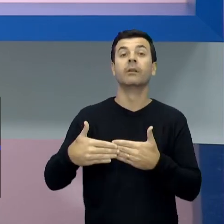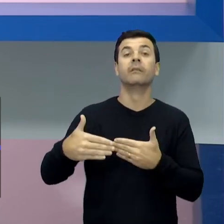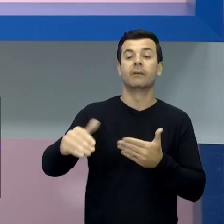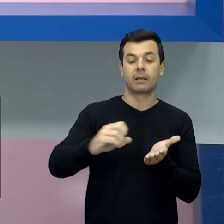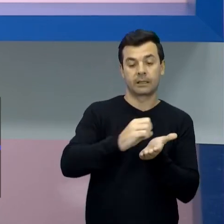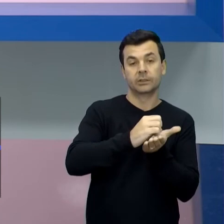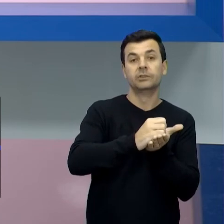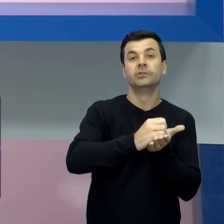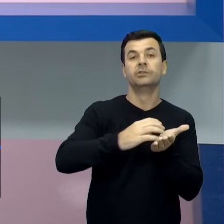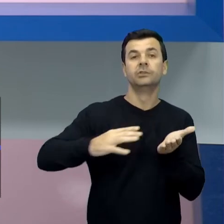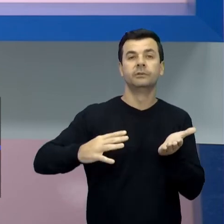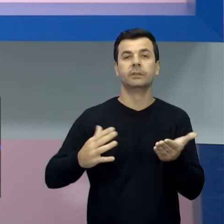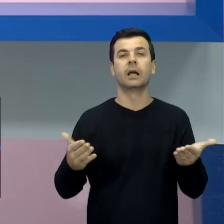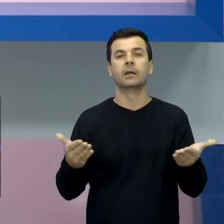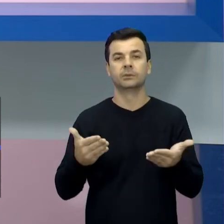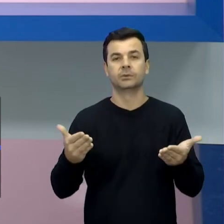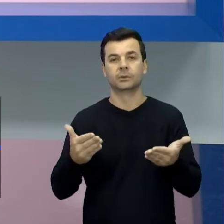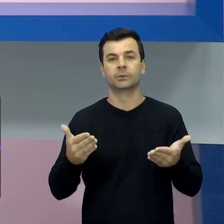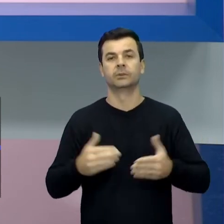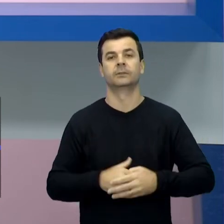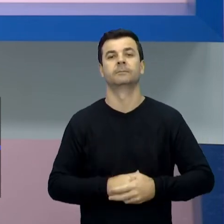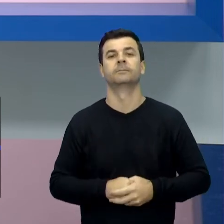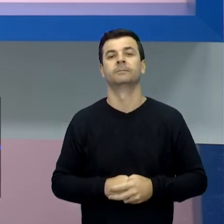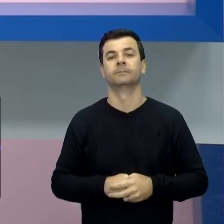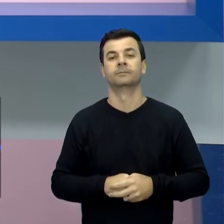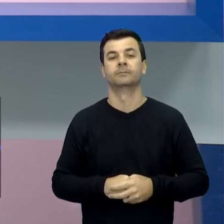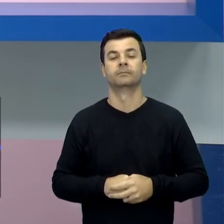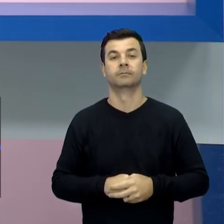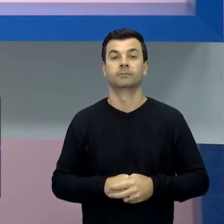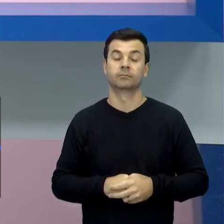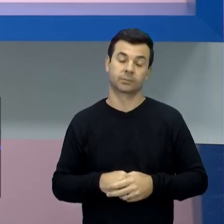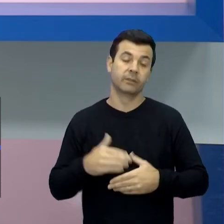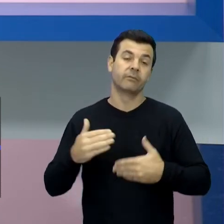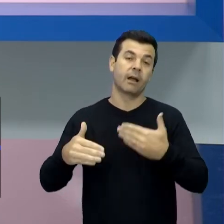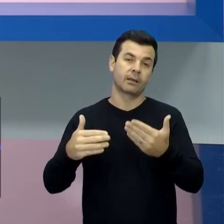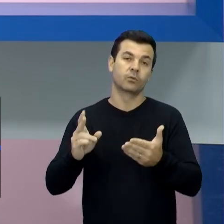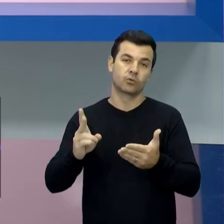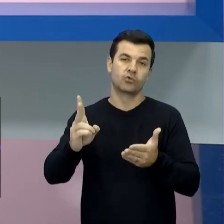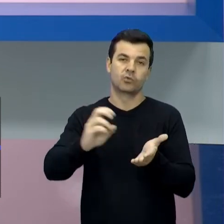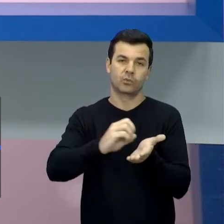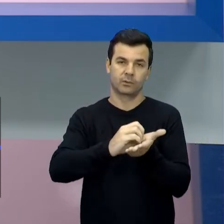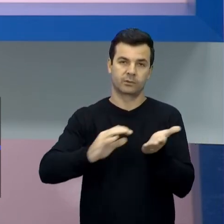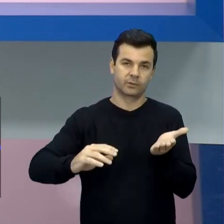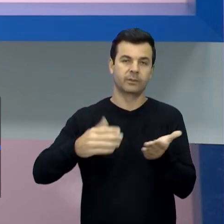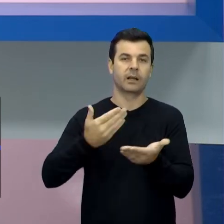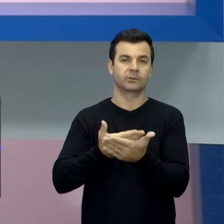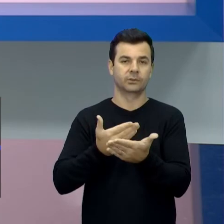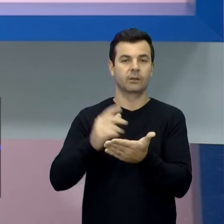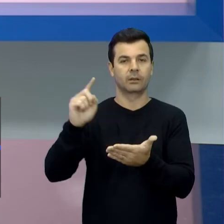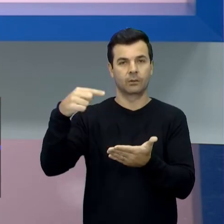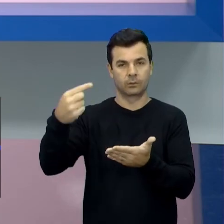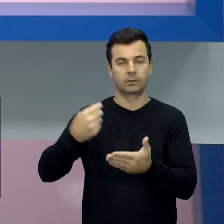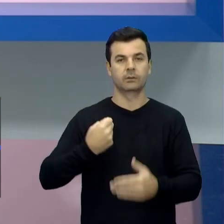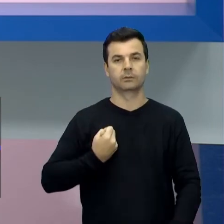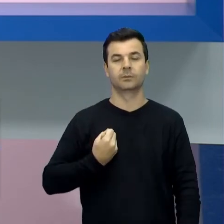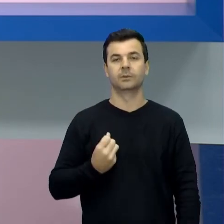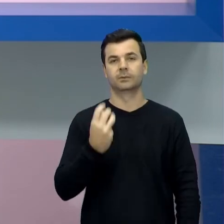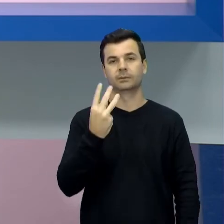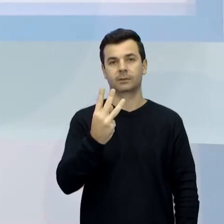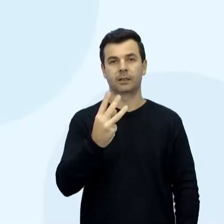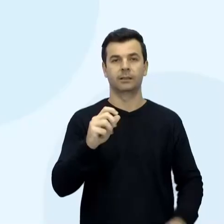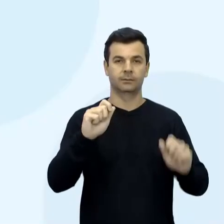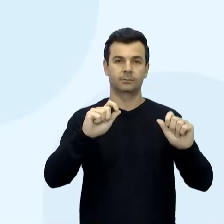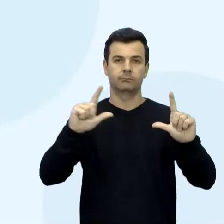atividade de hoje, né? Não de hoje, né? A atividade que a gente vai desenvolver ao longo das próximas aulas na atividade 3, tá? Vamos lá, para a nossa